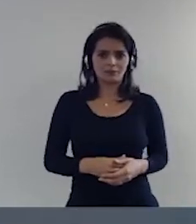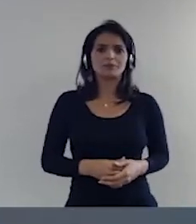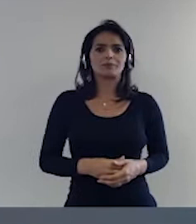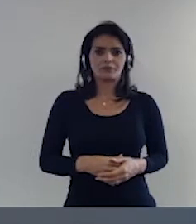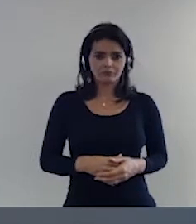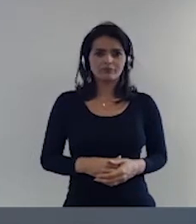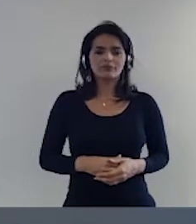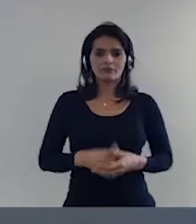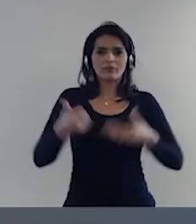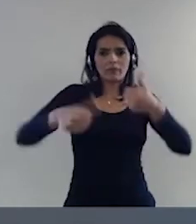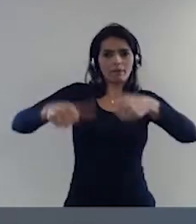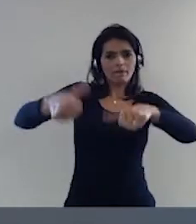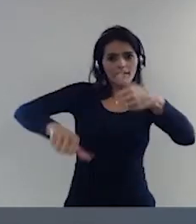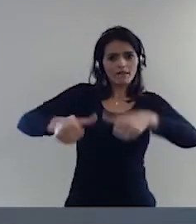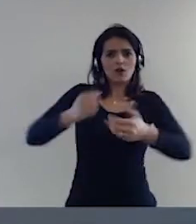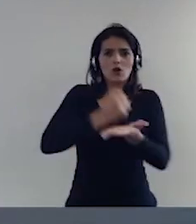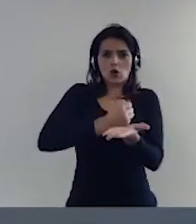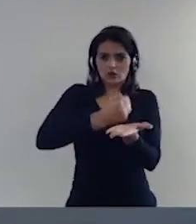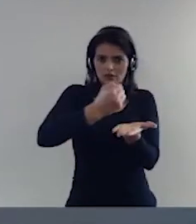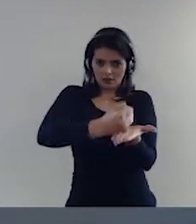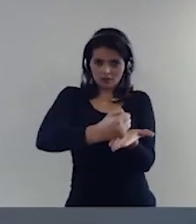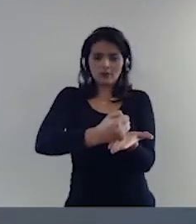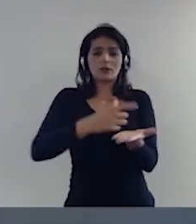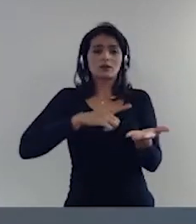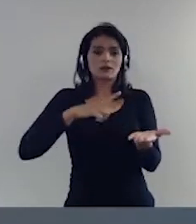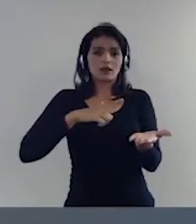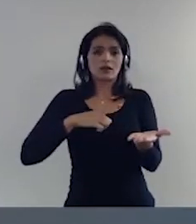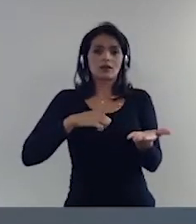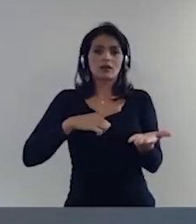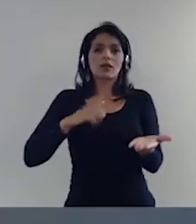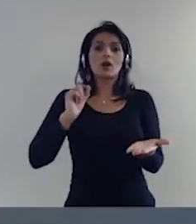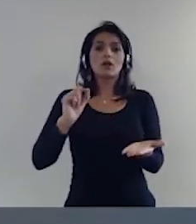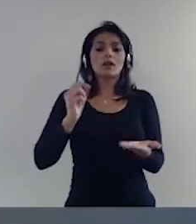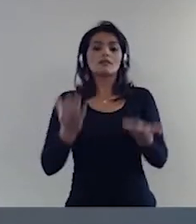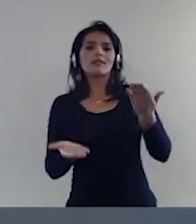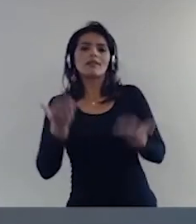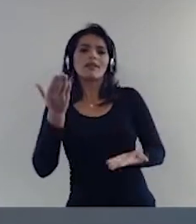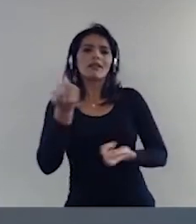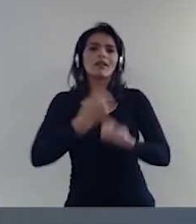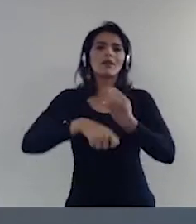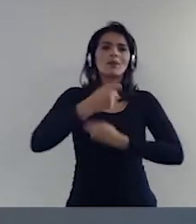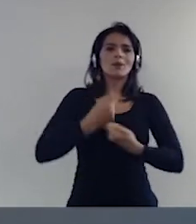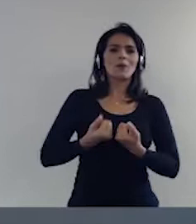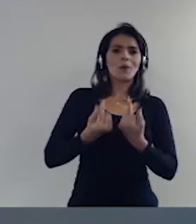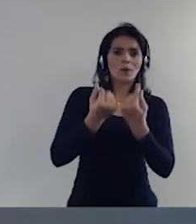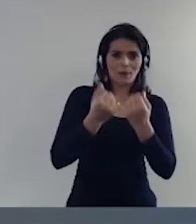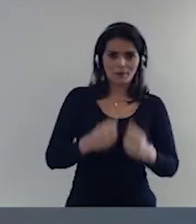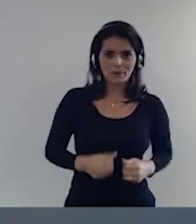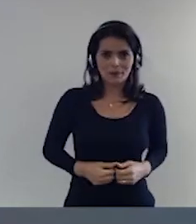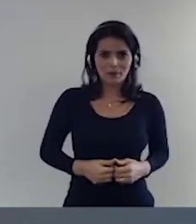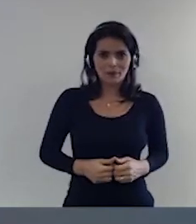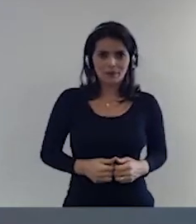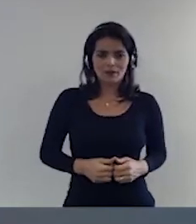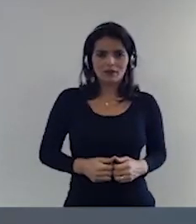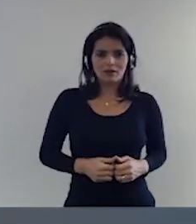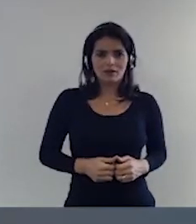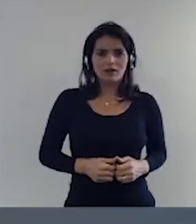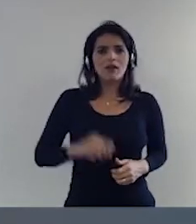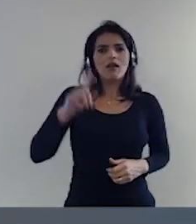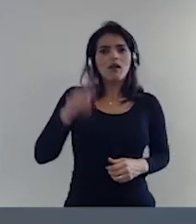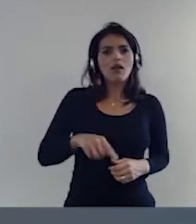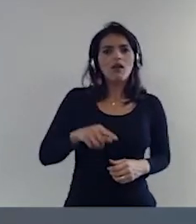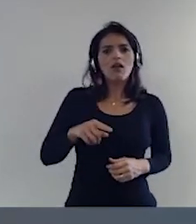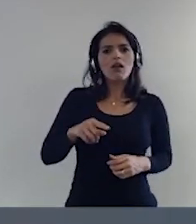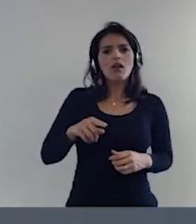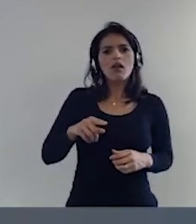revisão contratual, por exemplo, por conta de um desequilíbrio econômico que é mais ampla, a meu ver, ao menos, do que